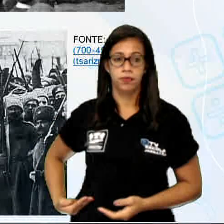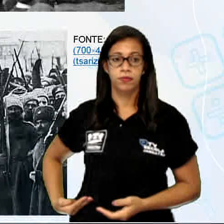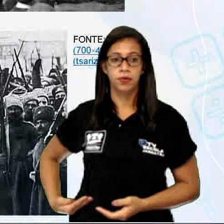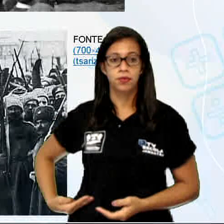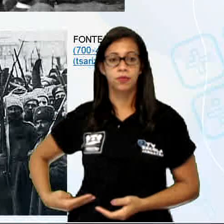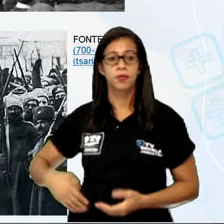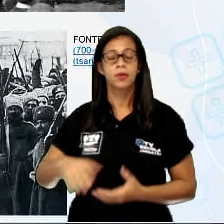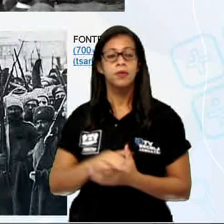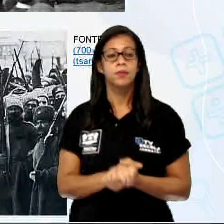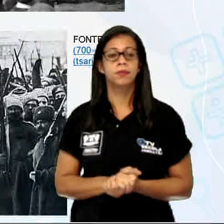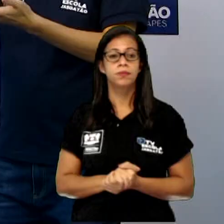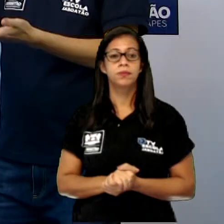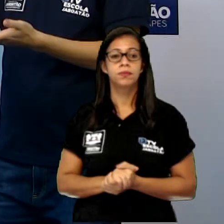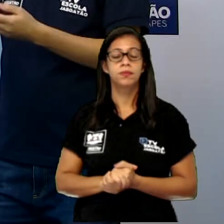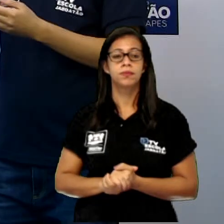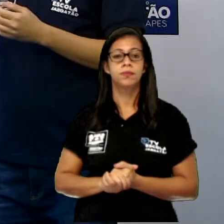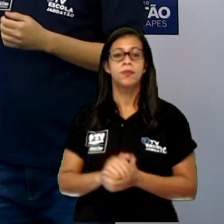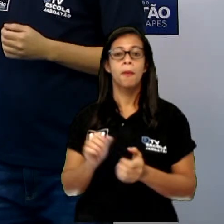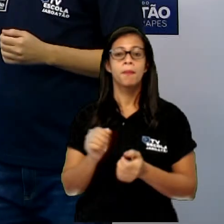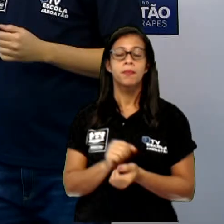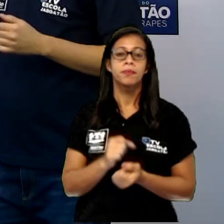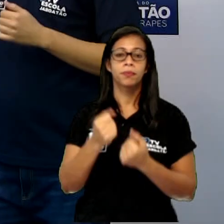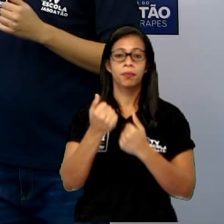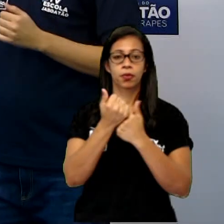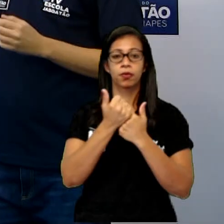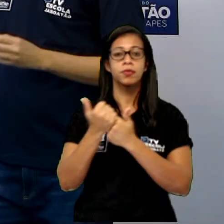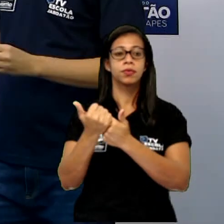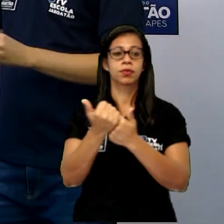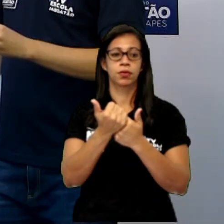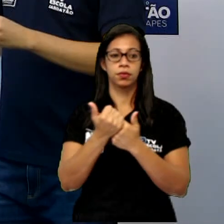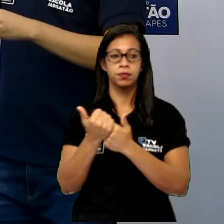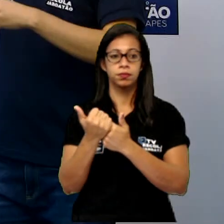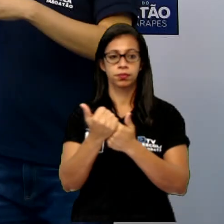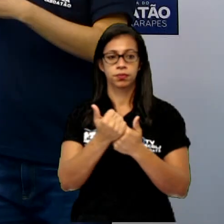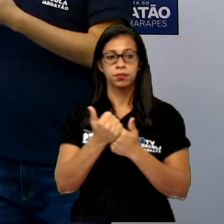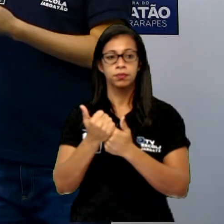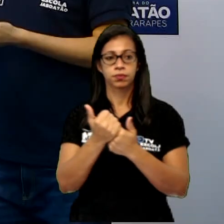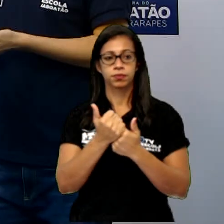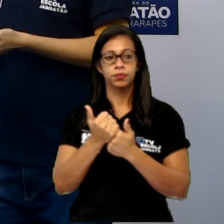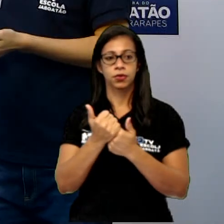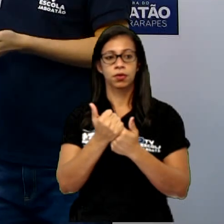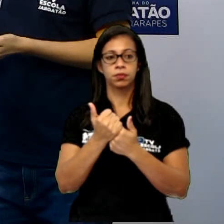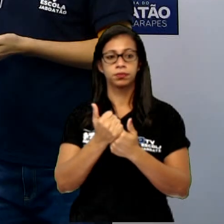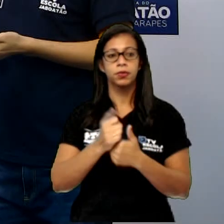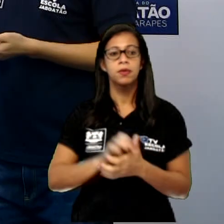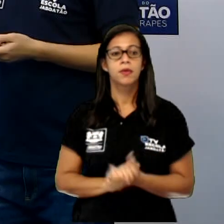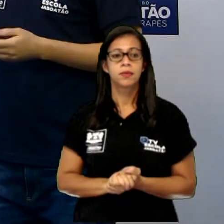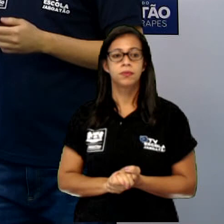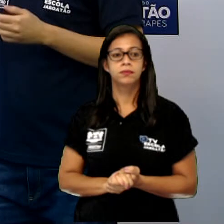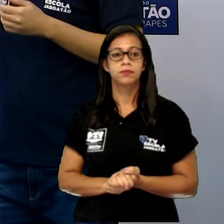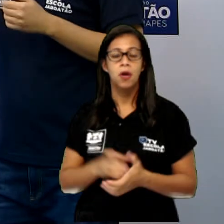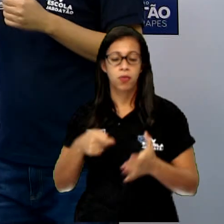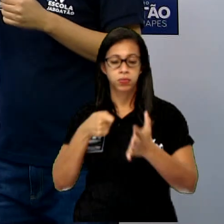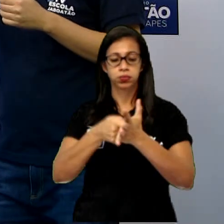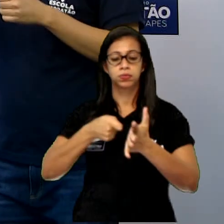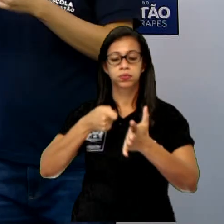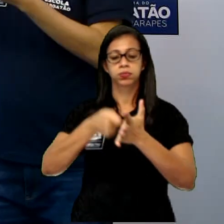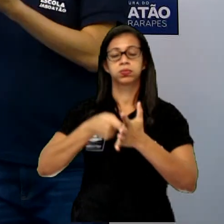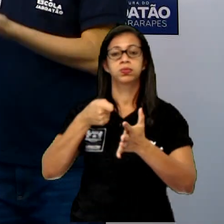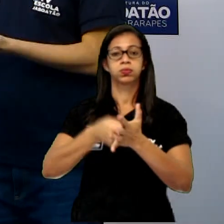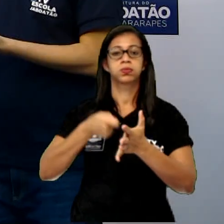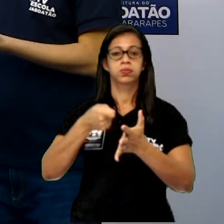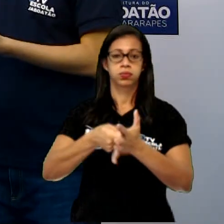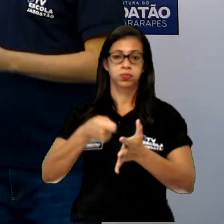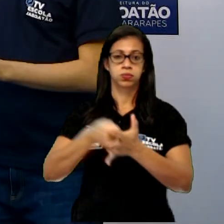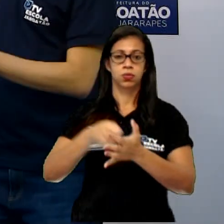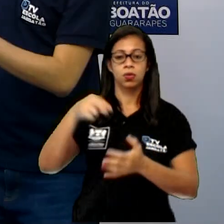governo imperial, né, autocrático do Nicolau II. E eles vão pressionar tanto Nicolau II que Nicolau vai